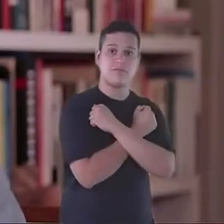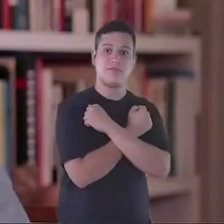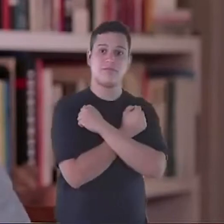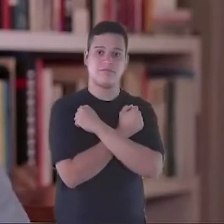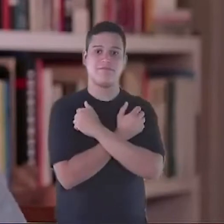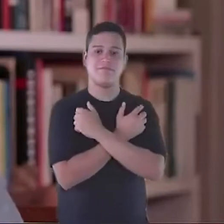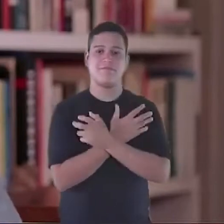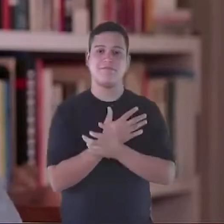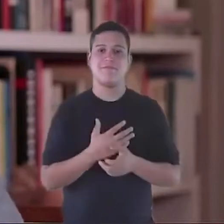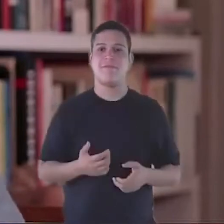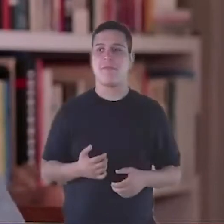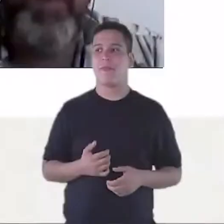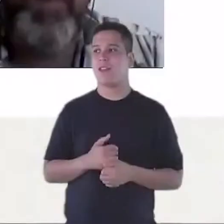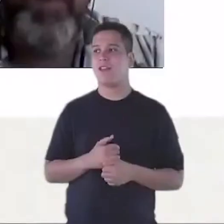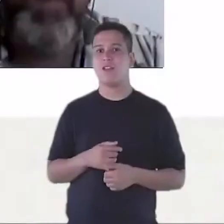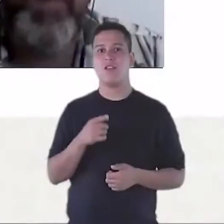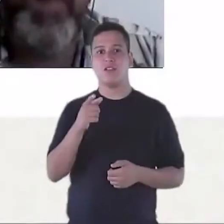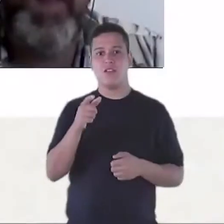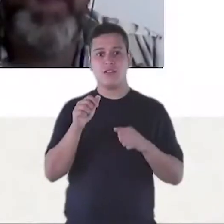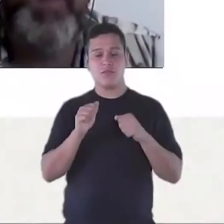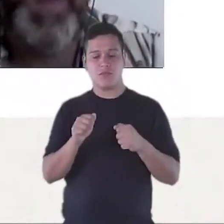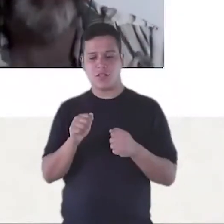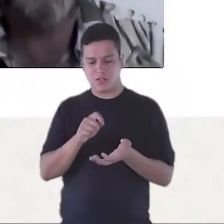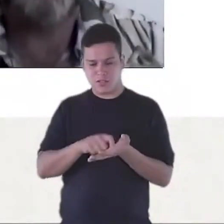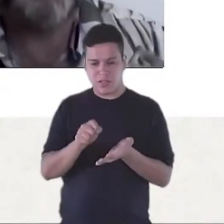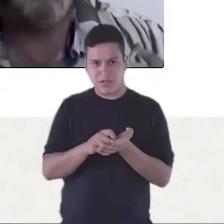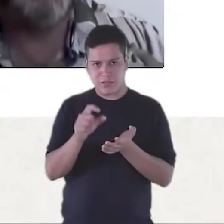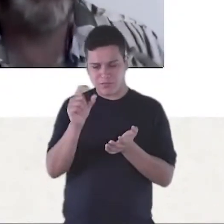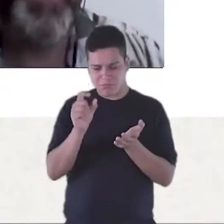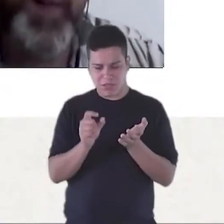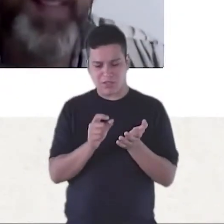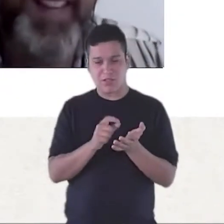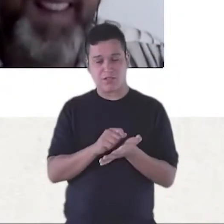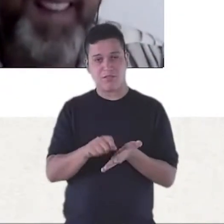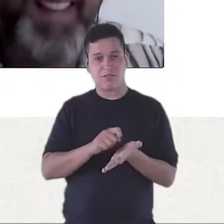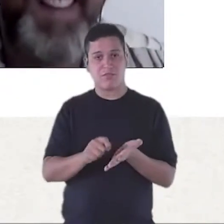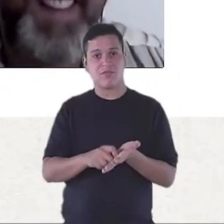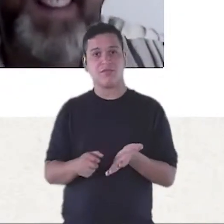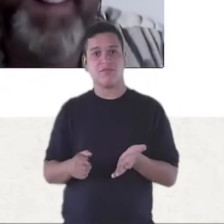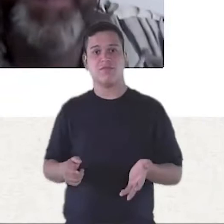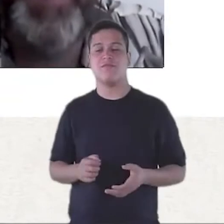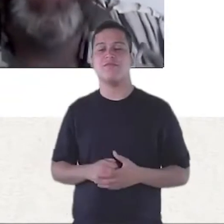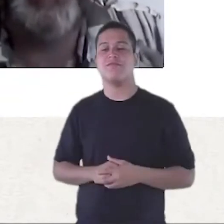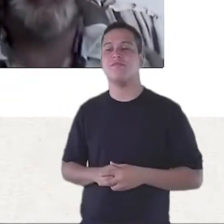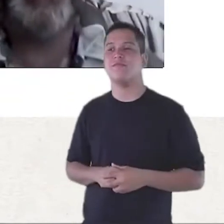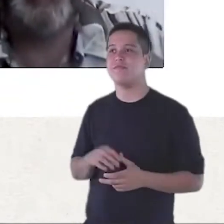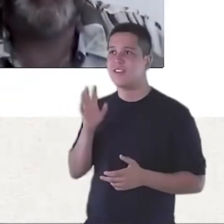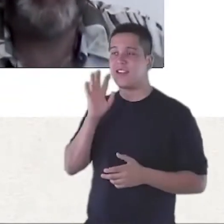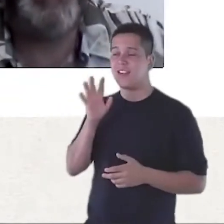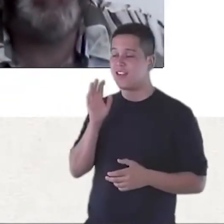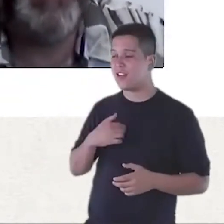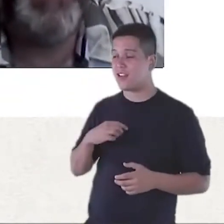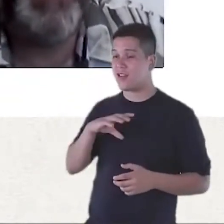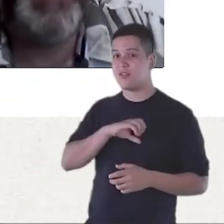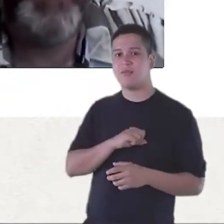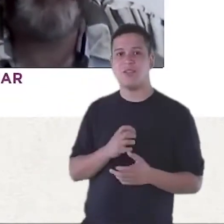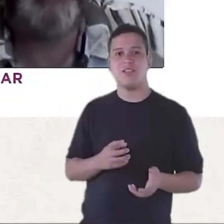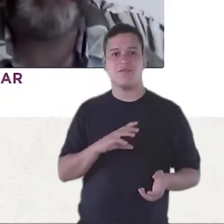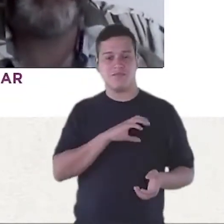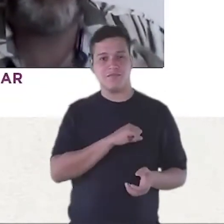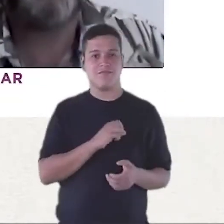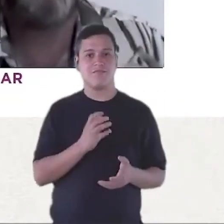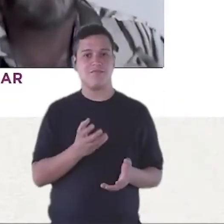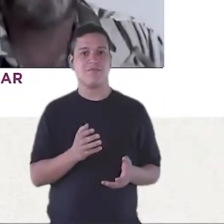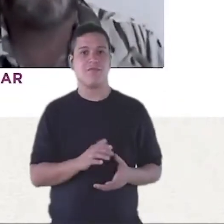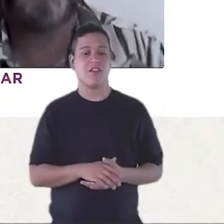um guardanapo desse para mim, adorei. Faço, com certeza. Gente, quem não sabe, o Carpi